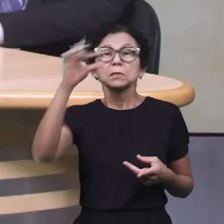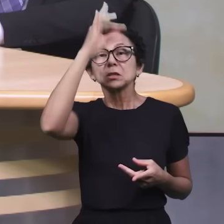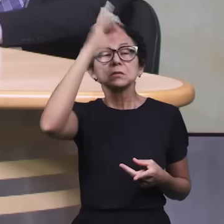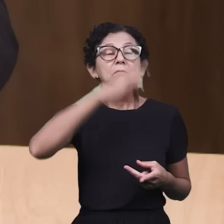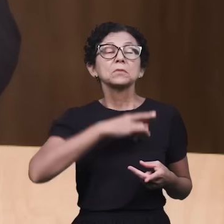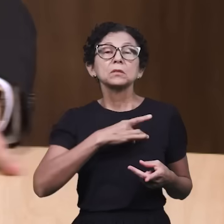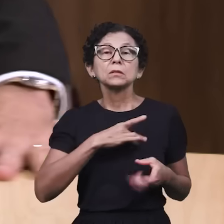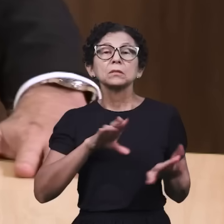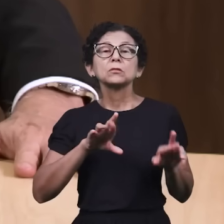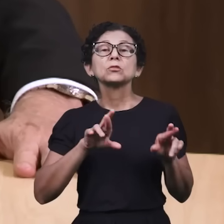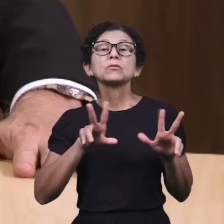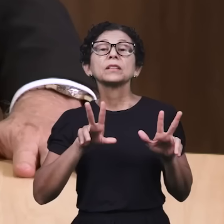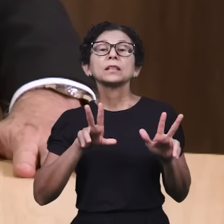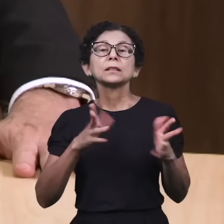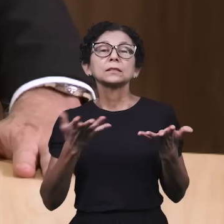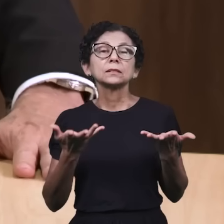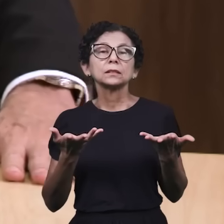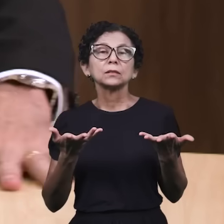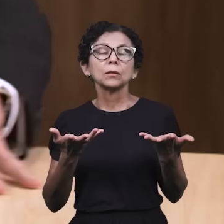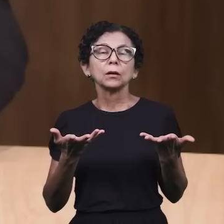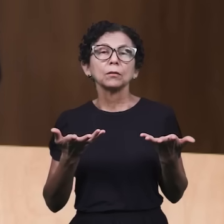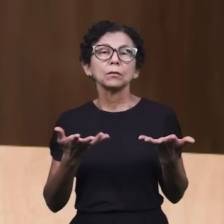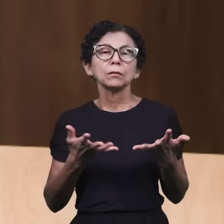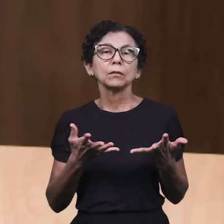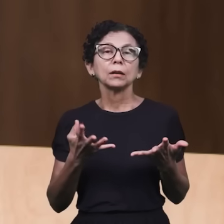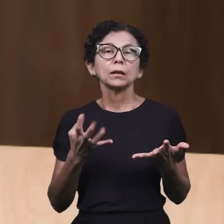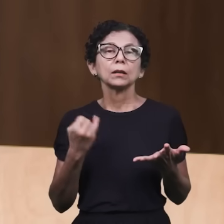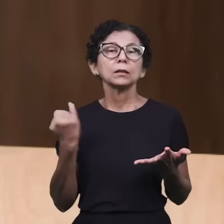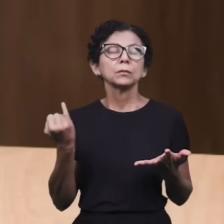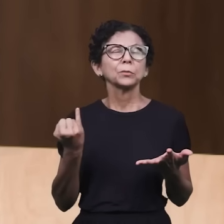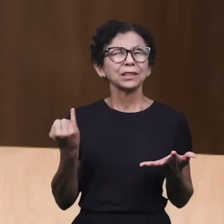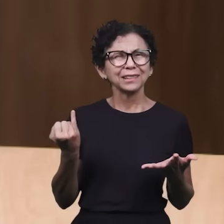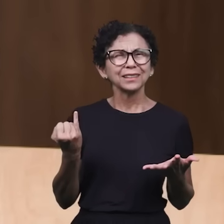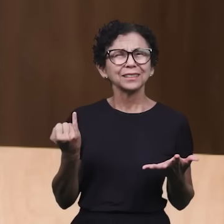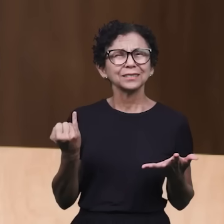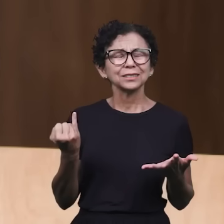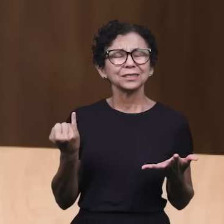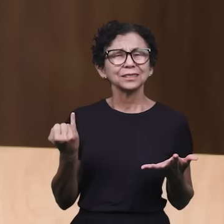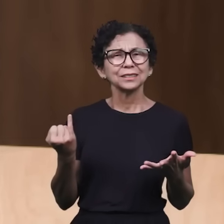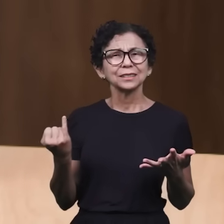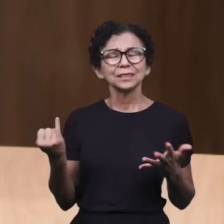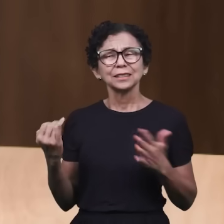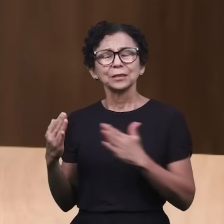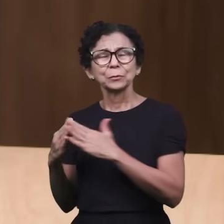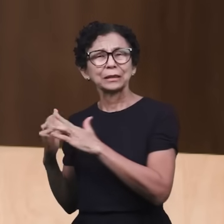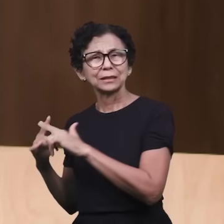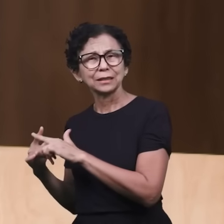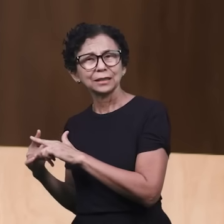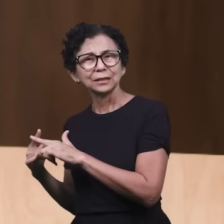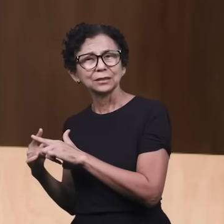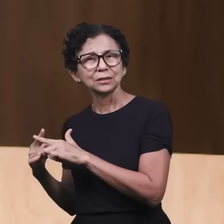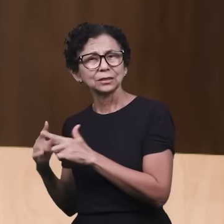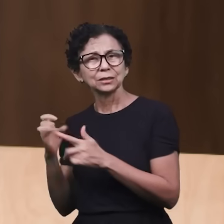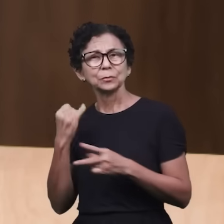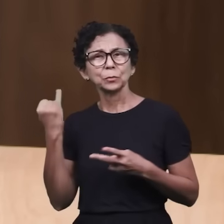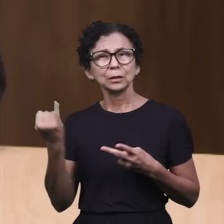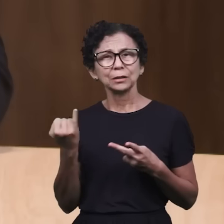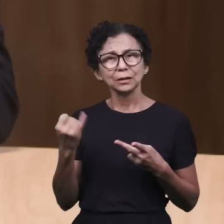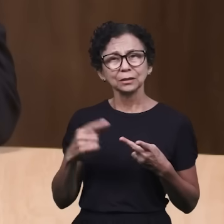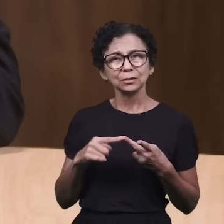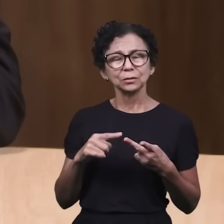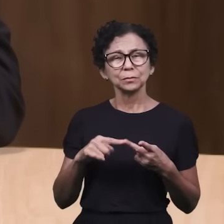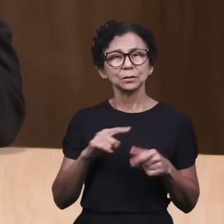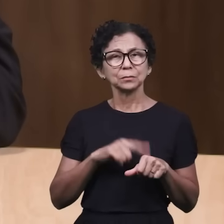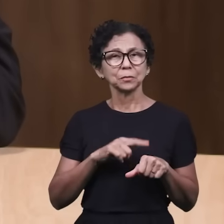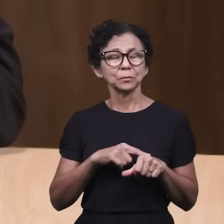Espírito Santo é importante para a igreja, é importante para esse momento que nós estamos vivendo. O que é o batismo com o Espírito Santo?